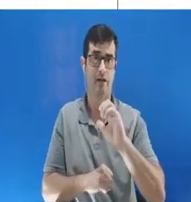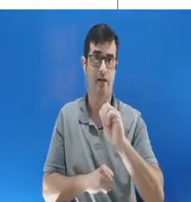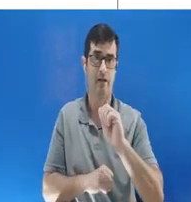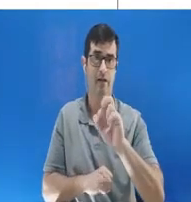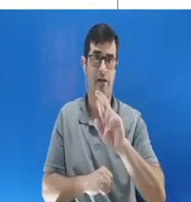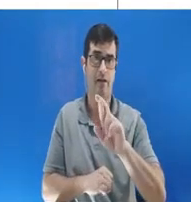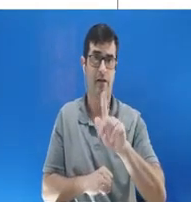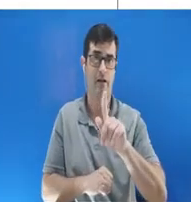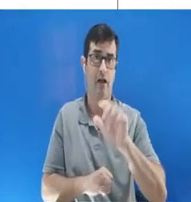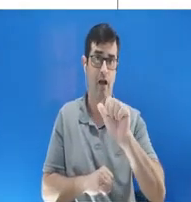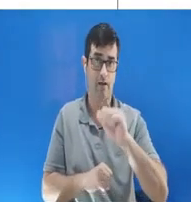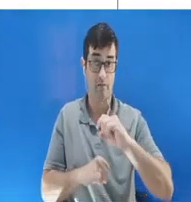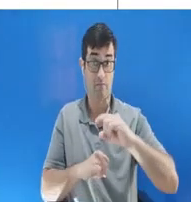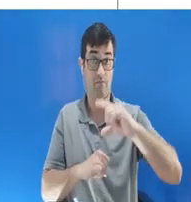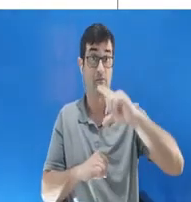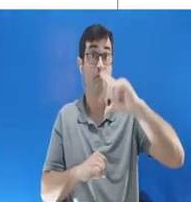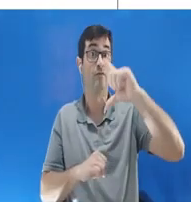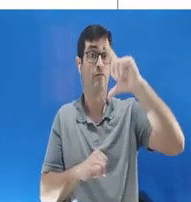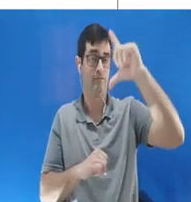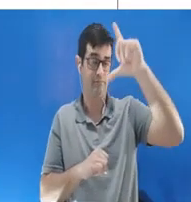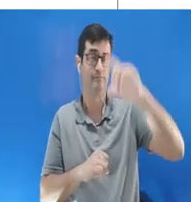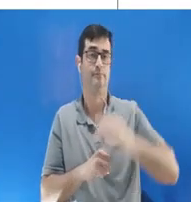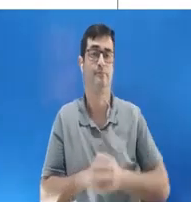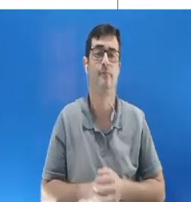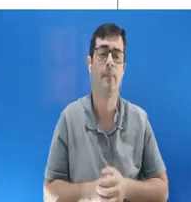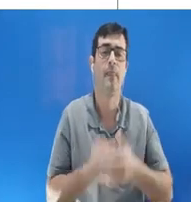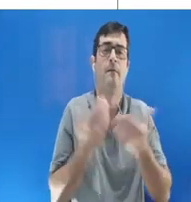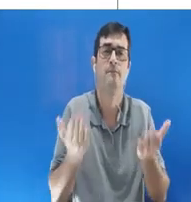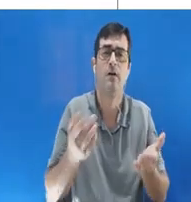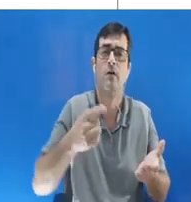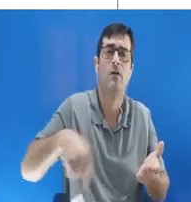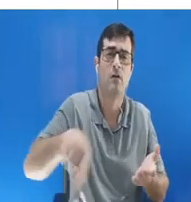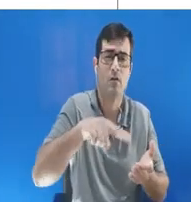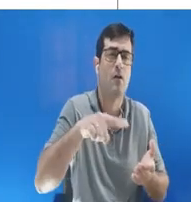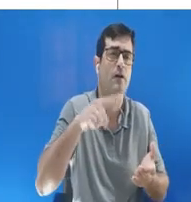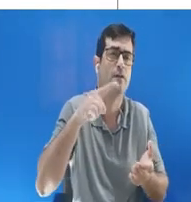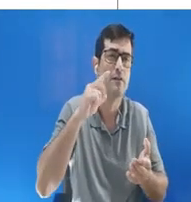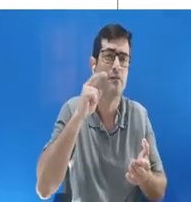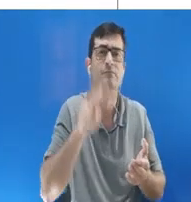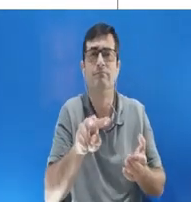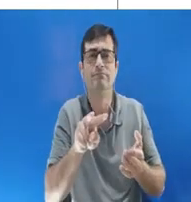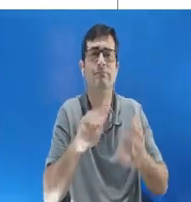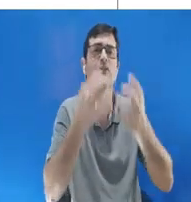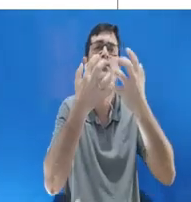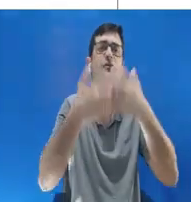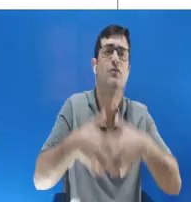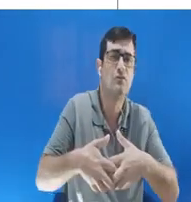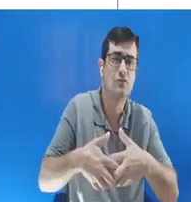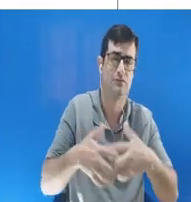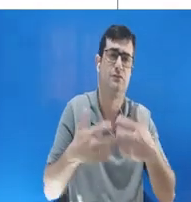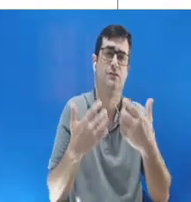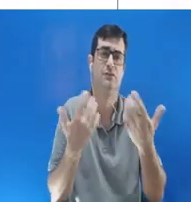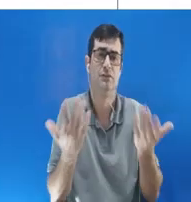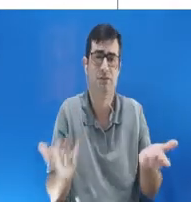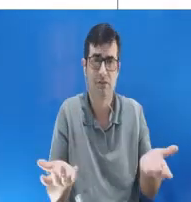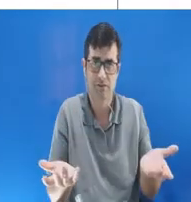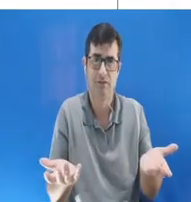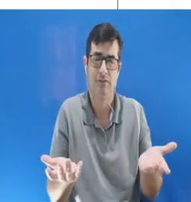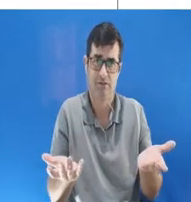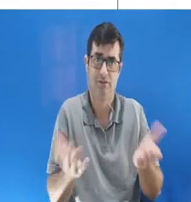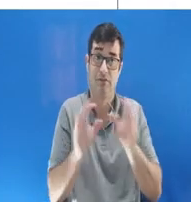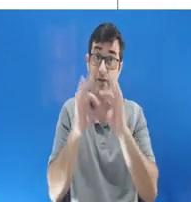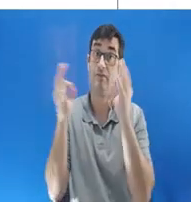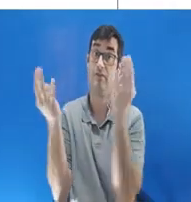vá acompanhando. Bom, então a gente viu como é que funciona tanto nos períodos quanto